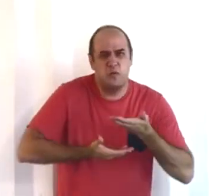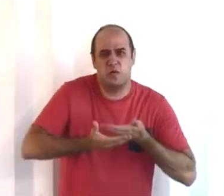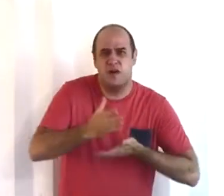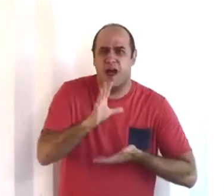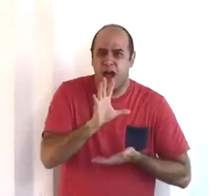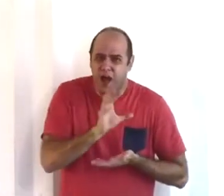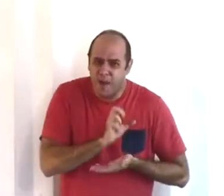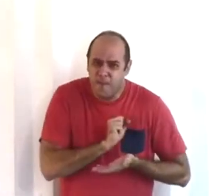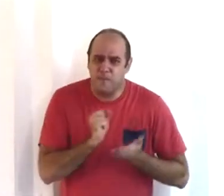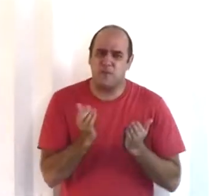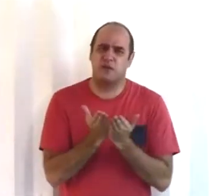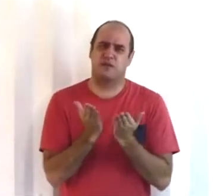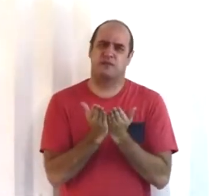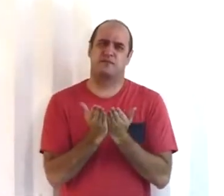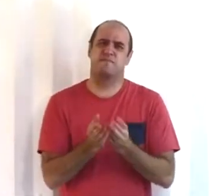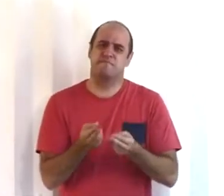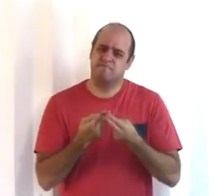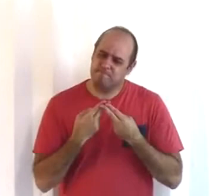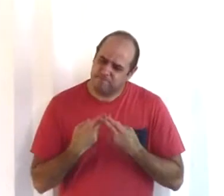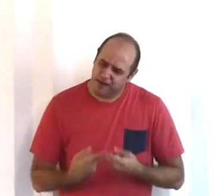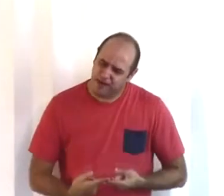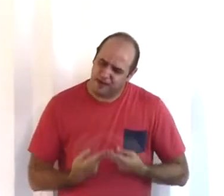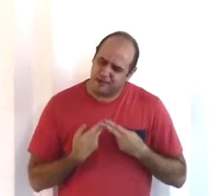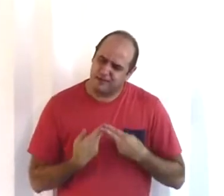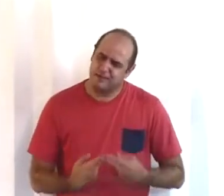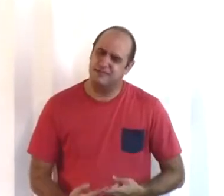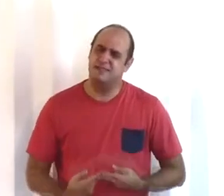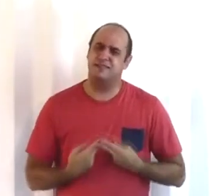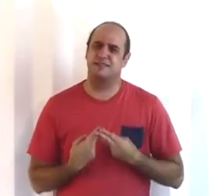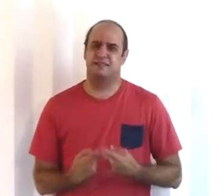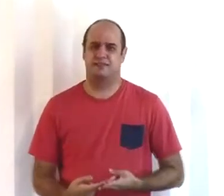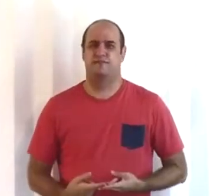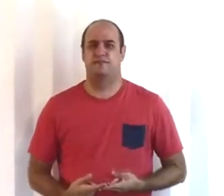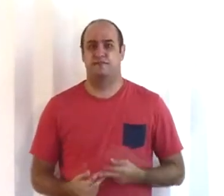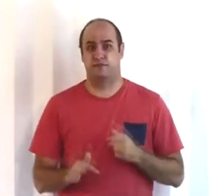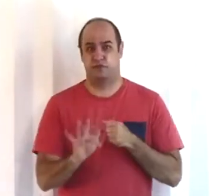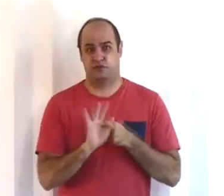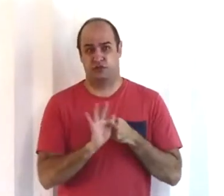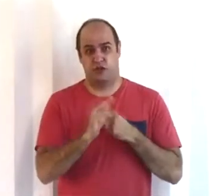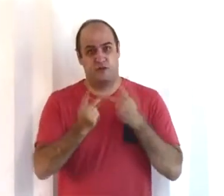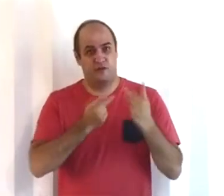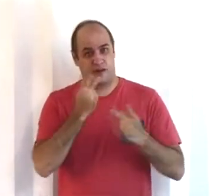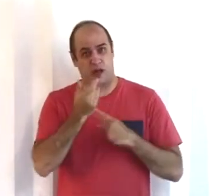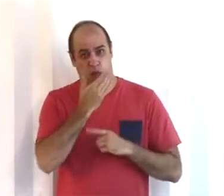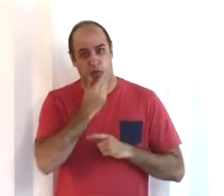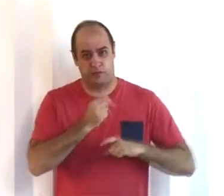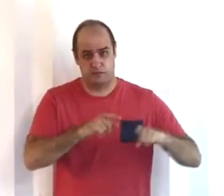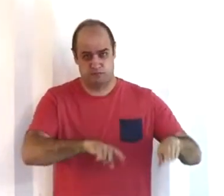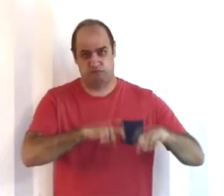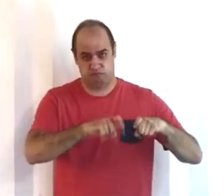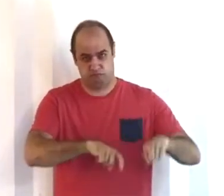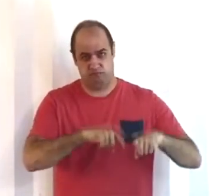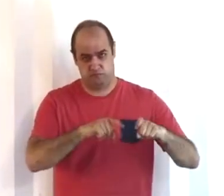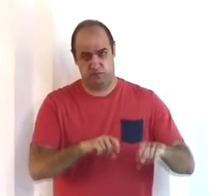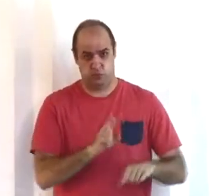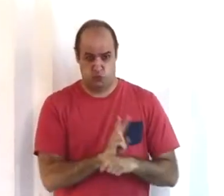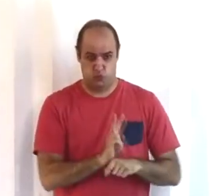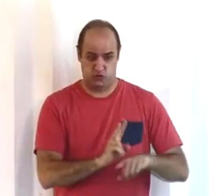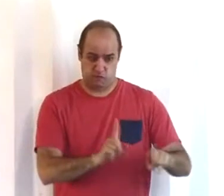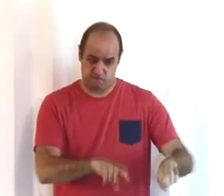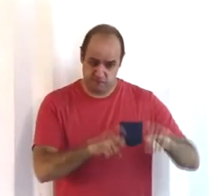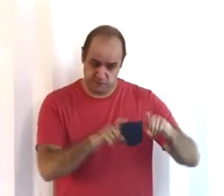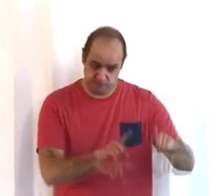cristão, paciência. Tiago usa o exemplo do lavrador. Ele ara a terra,